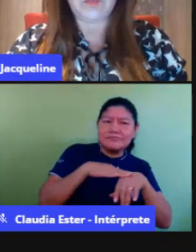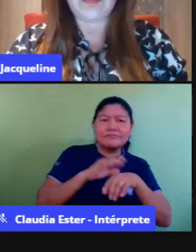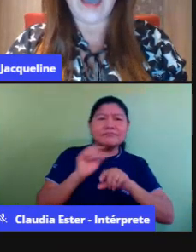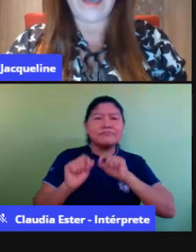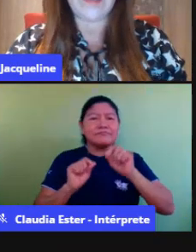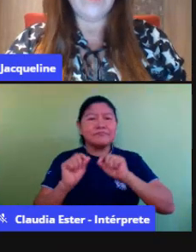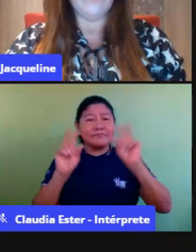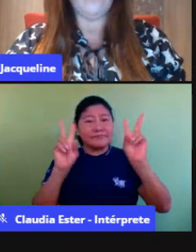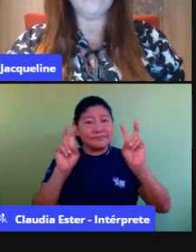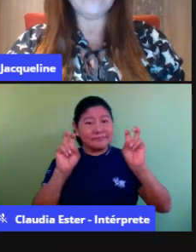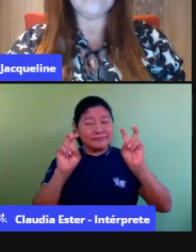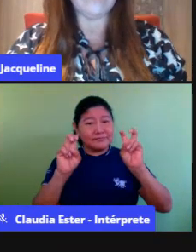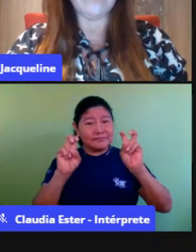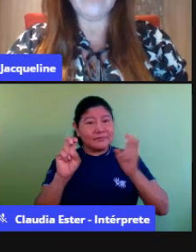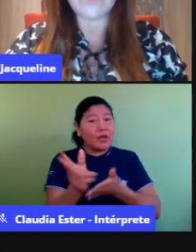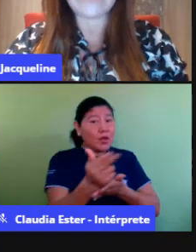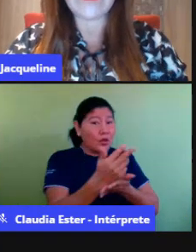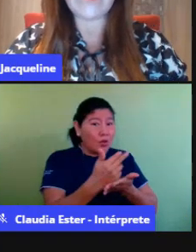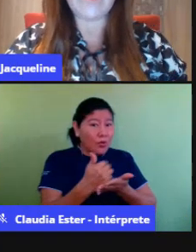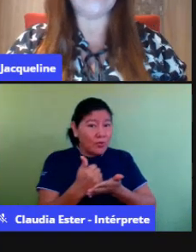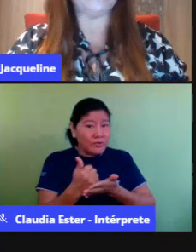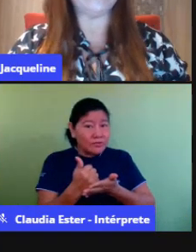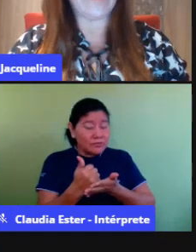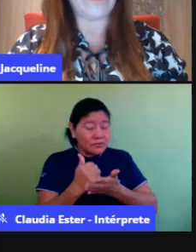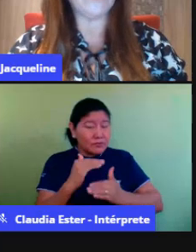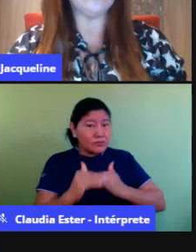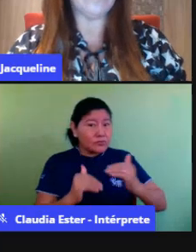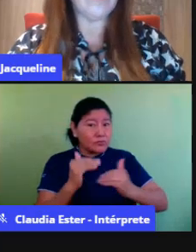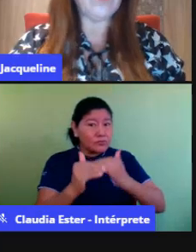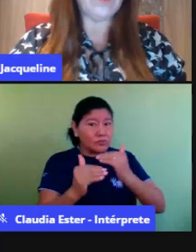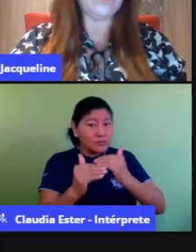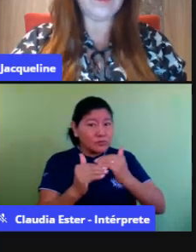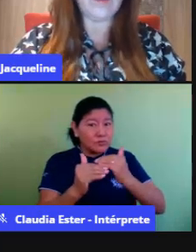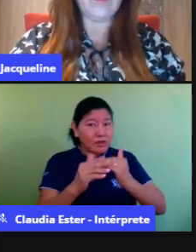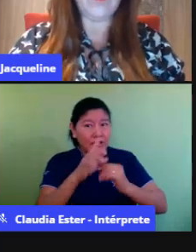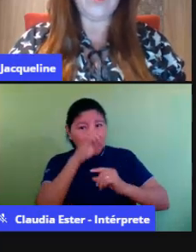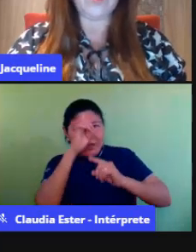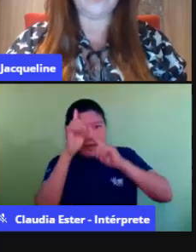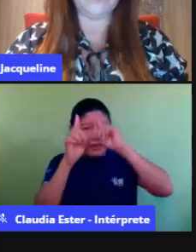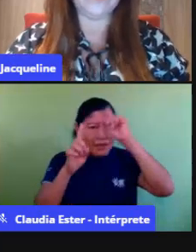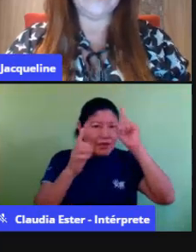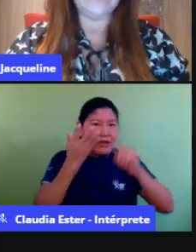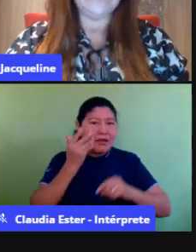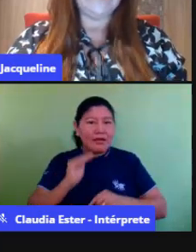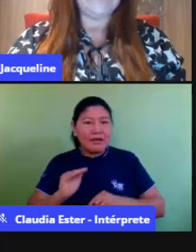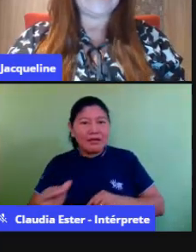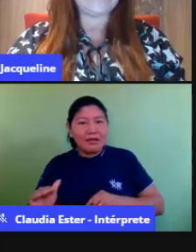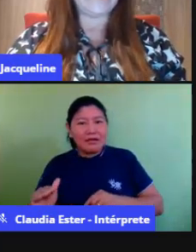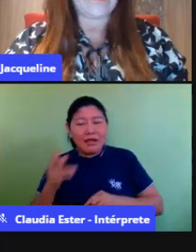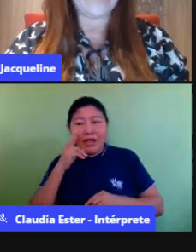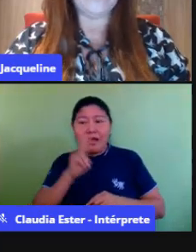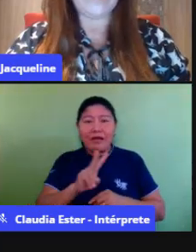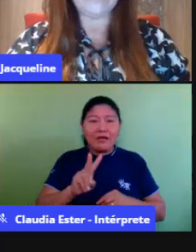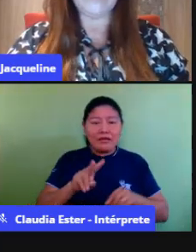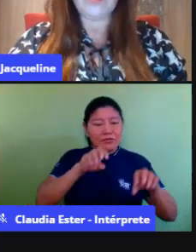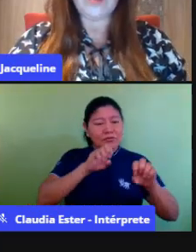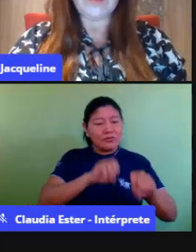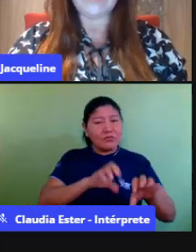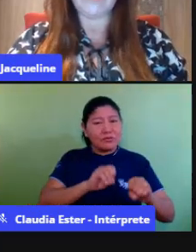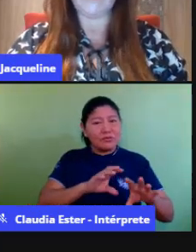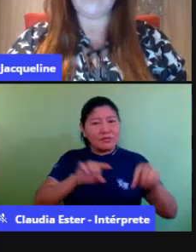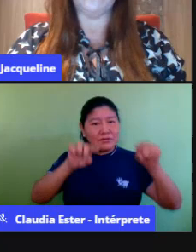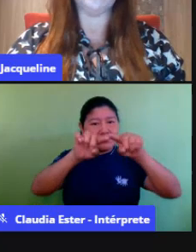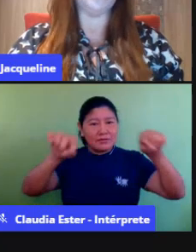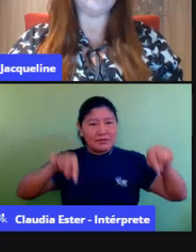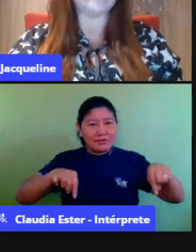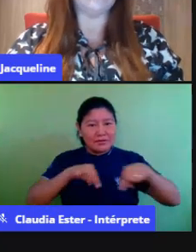criativo, tá? Considerando as especificidades dentro da educação infantil. E essa live, ela